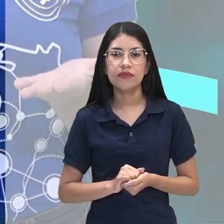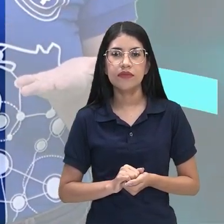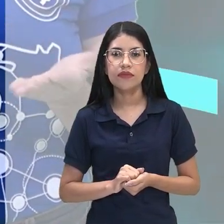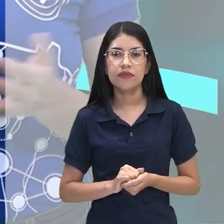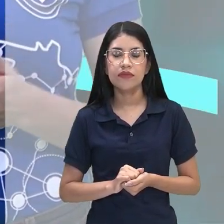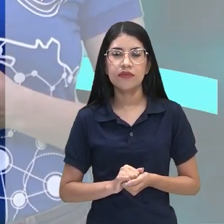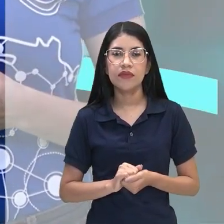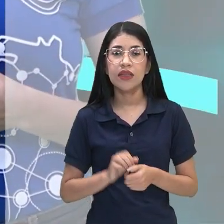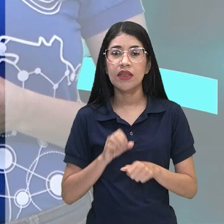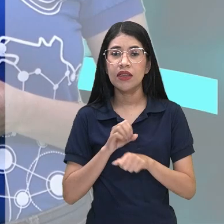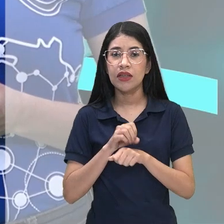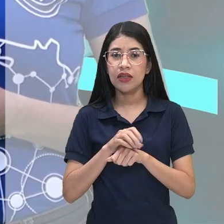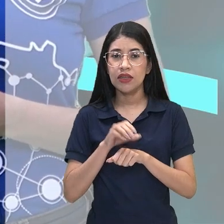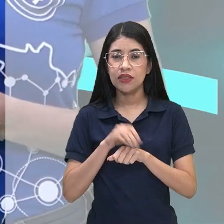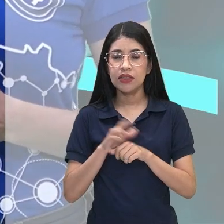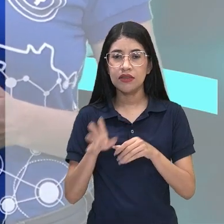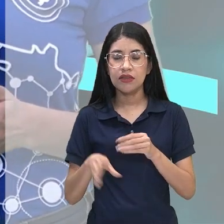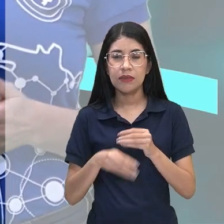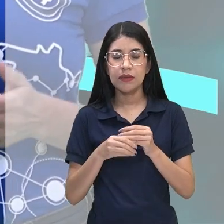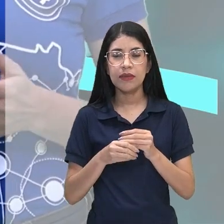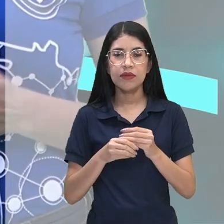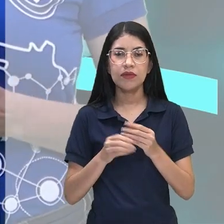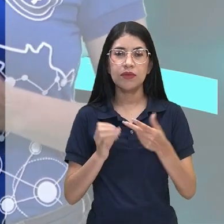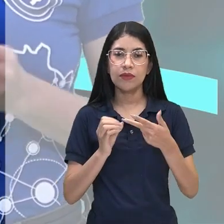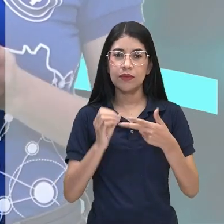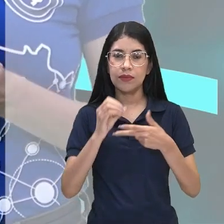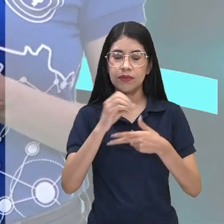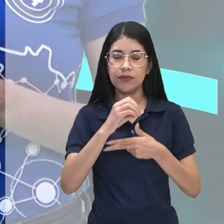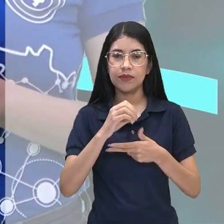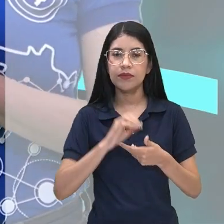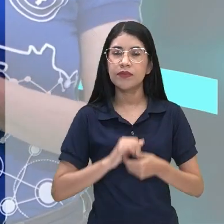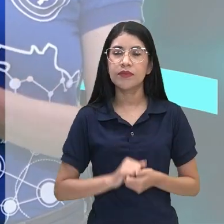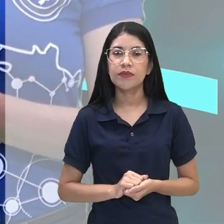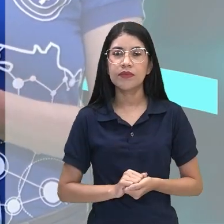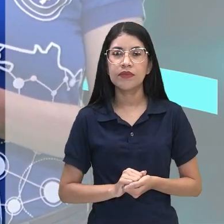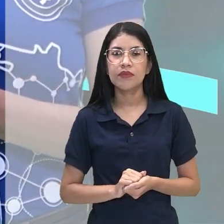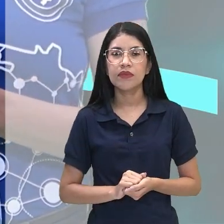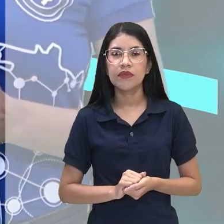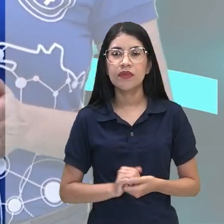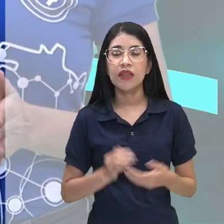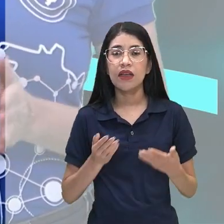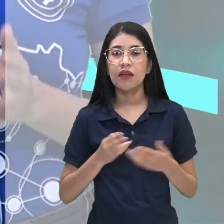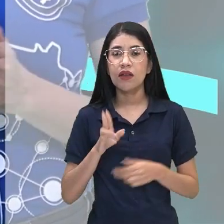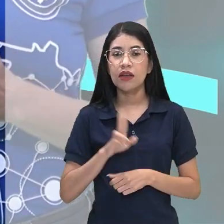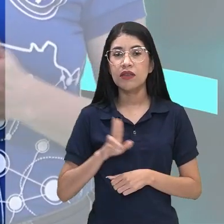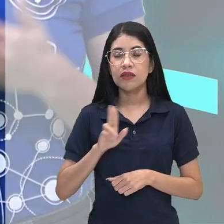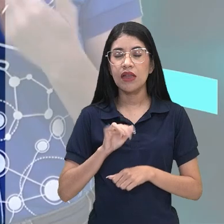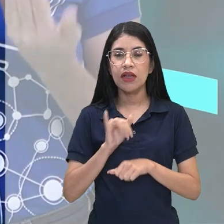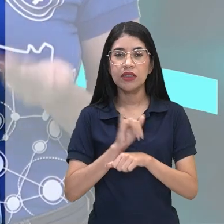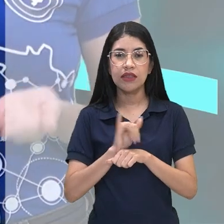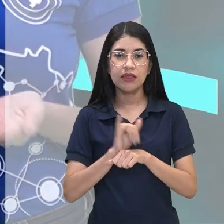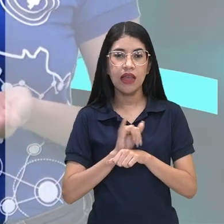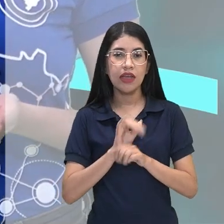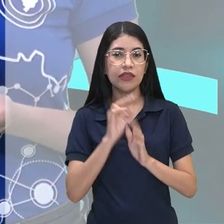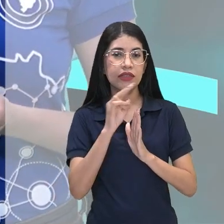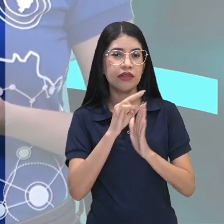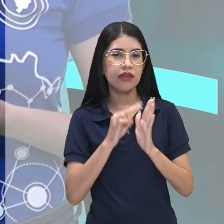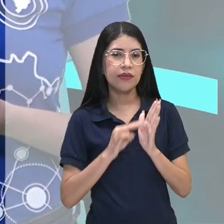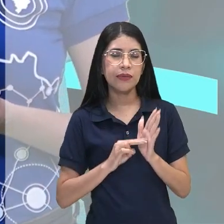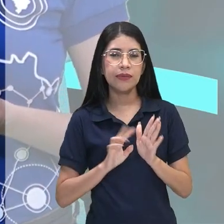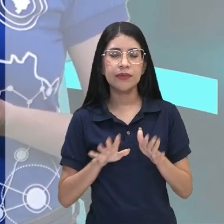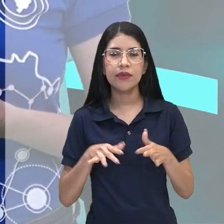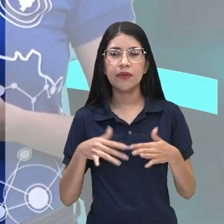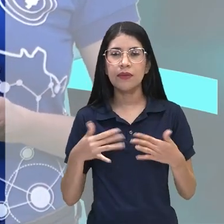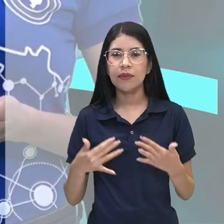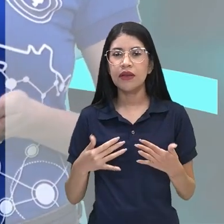Mais dicas sobre a prova do Enem. Vamos lá. Vamos agora utilizar as estratégias de leitura. Quais são essas